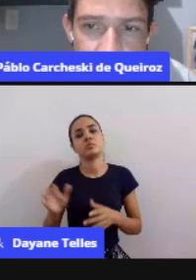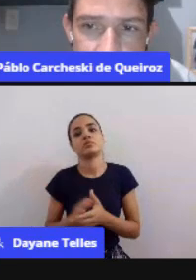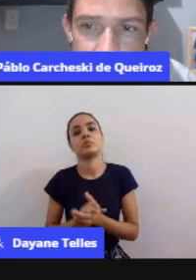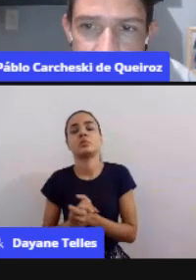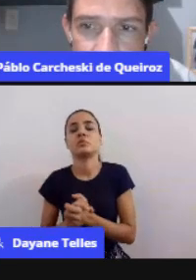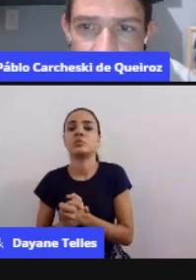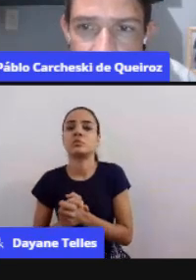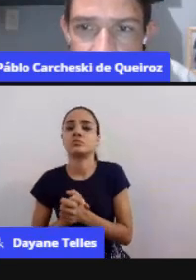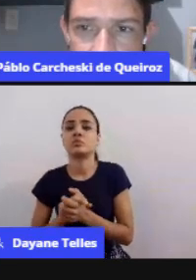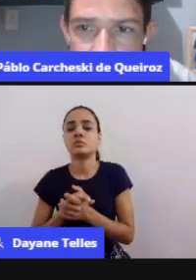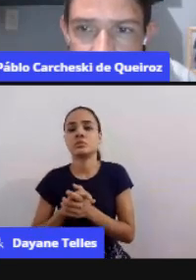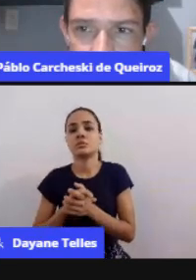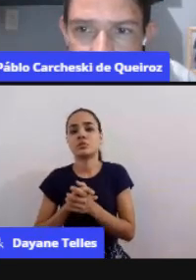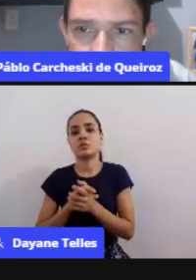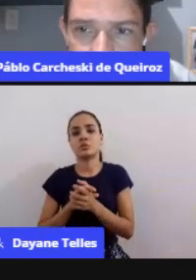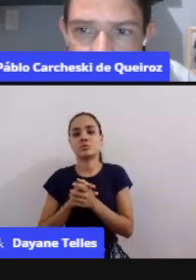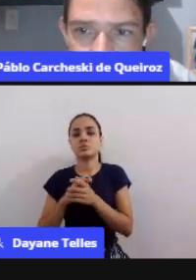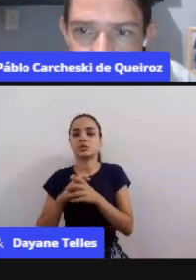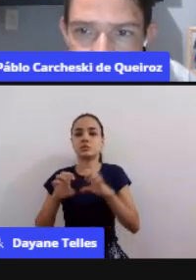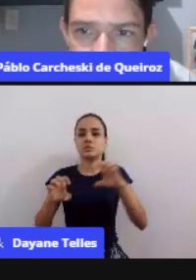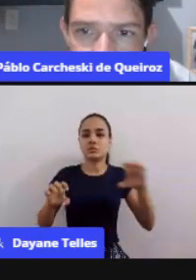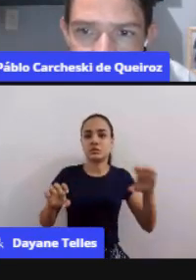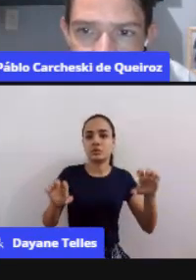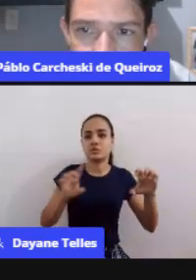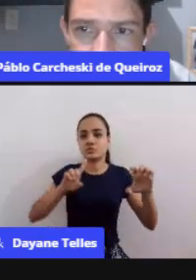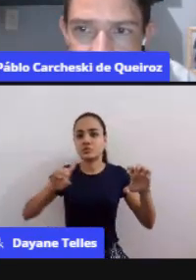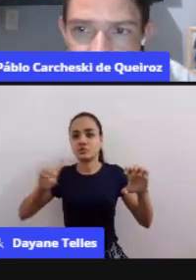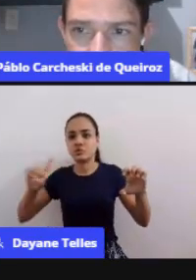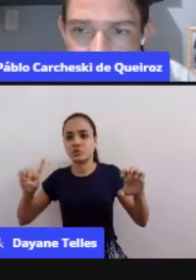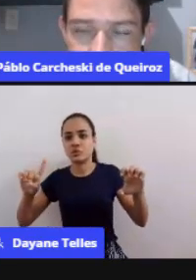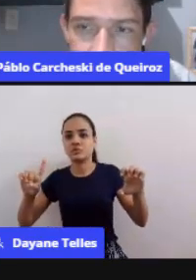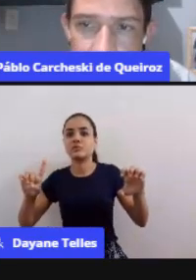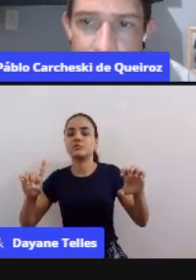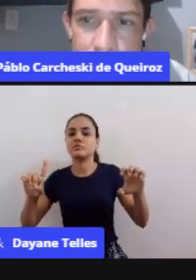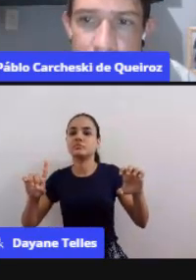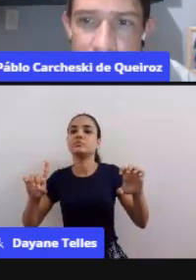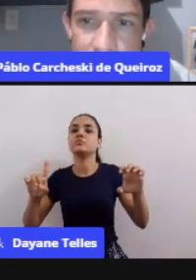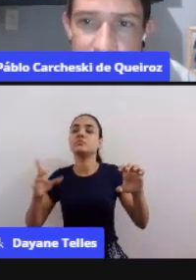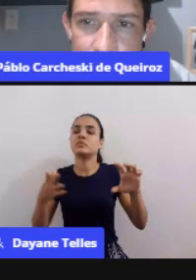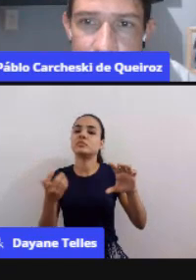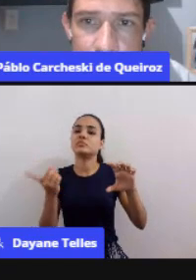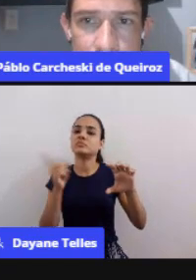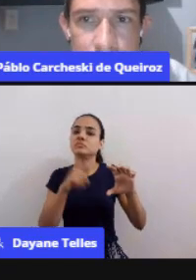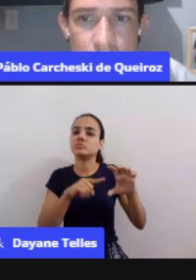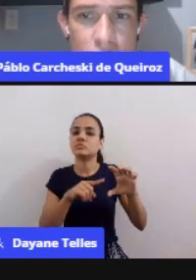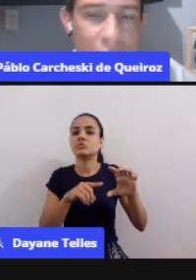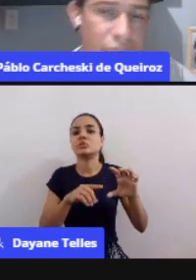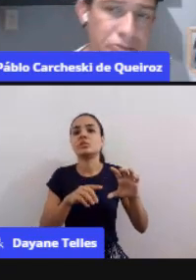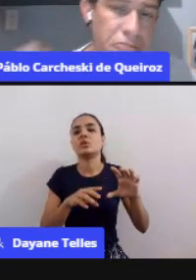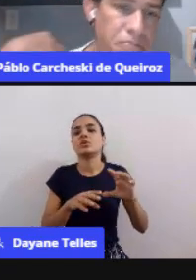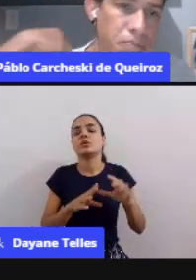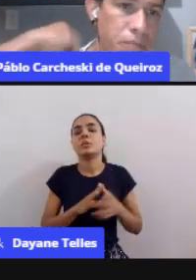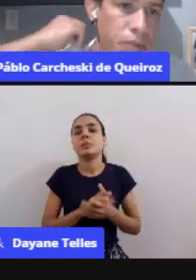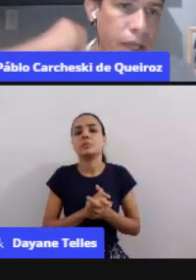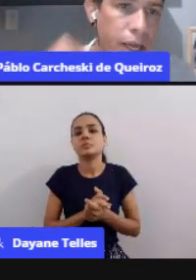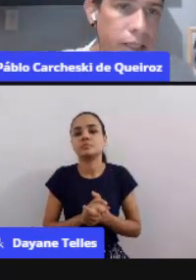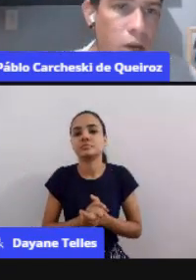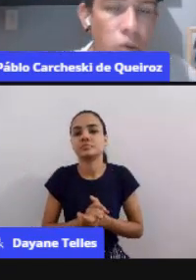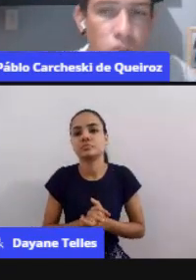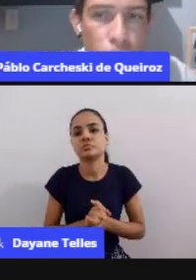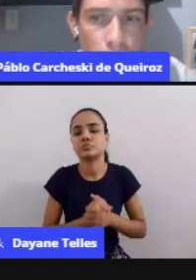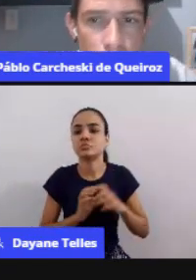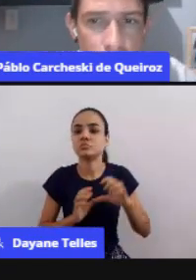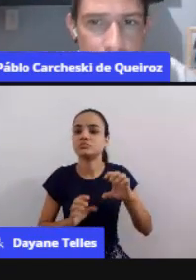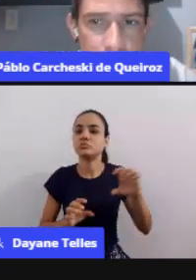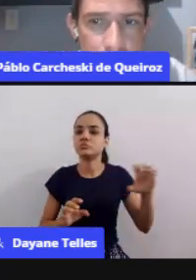né, matematicamente, a gente teria que trabalhar com essa questão dos intervalos abertos e fechados aqui na representação, né? Então, é um gráfico